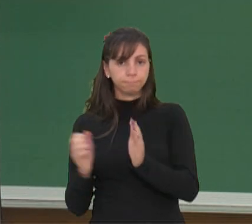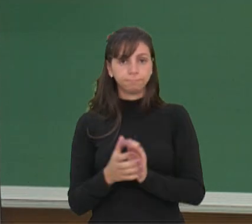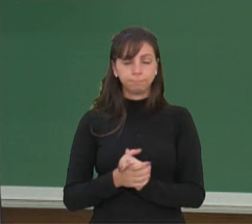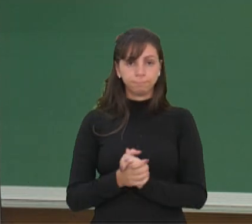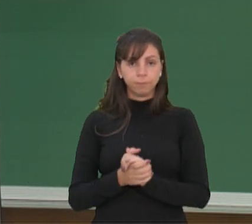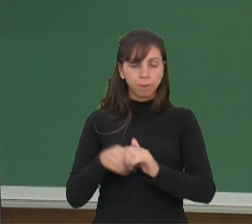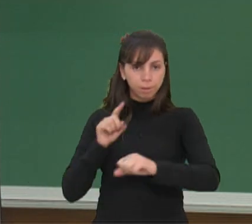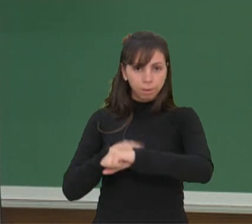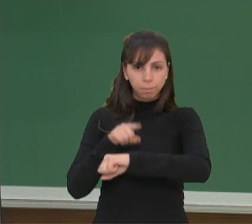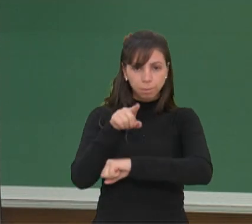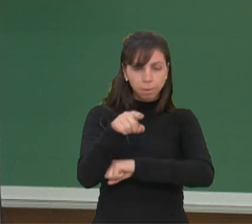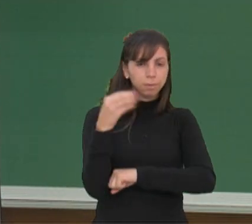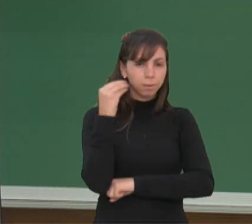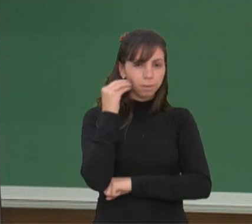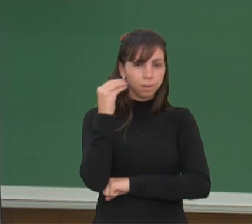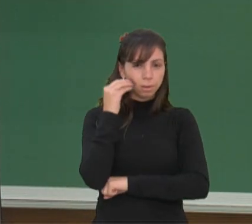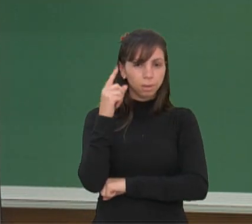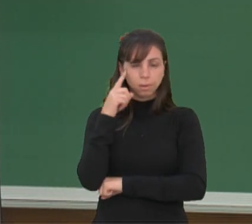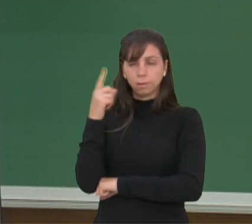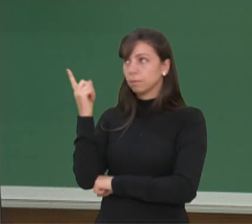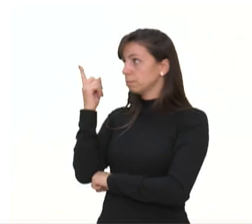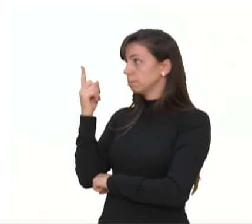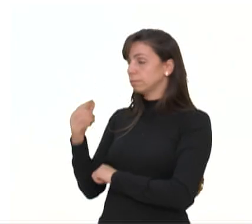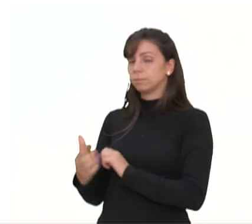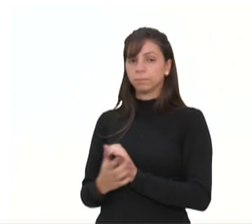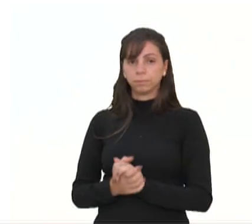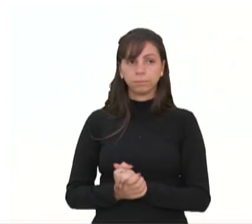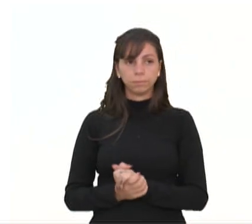Te dou um tempinho para você fazer este exercício aqui.